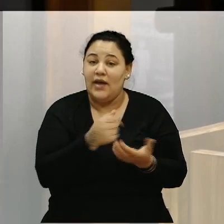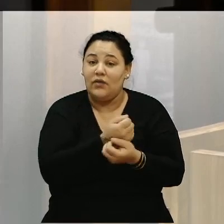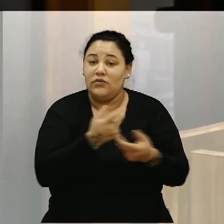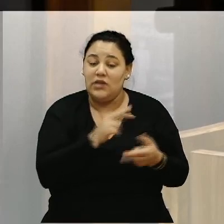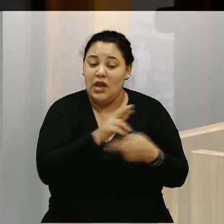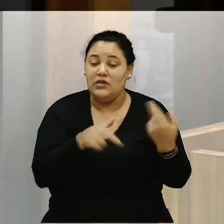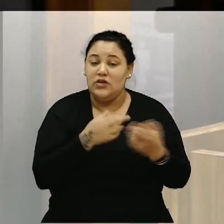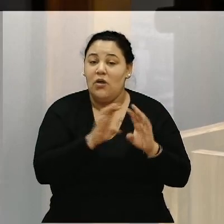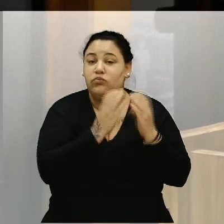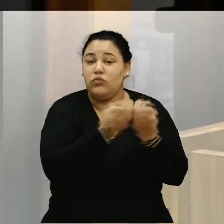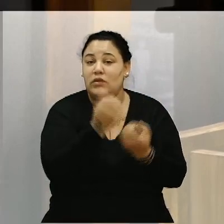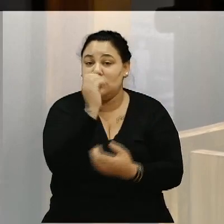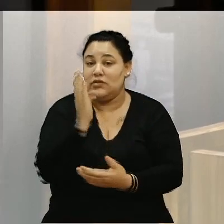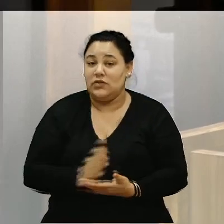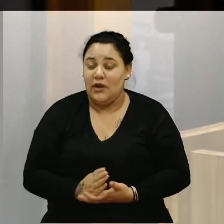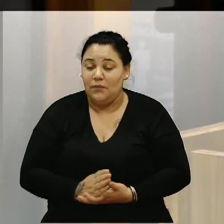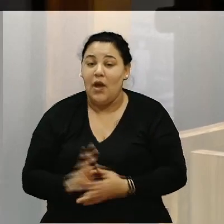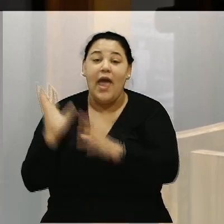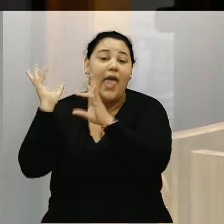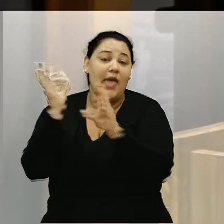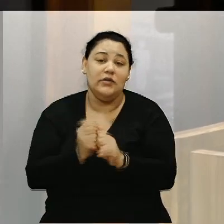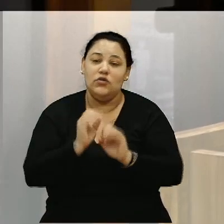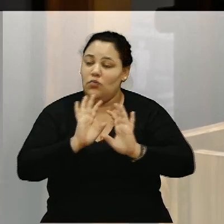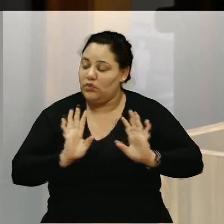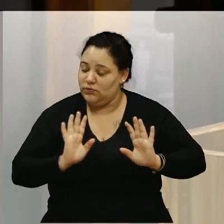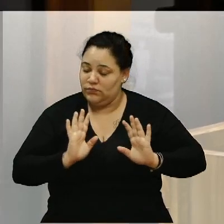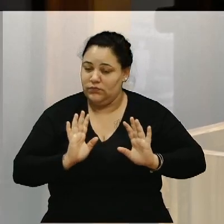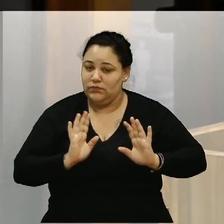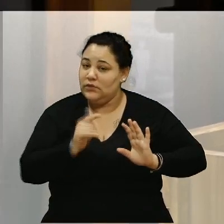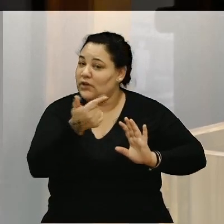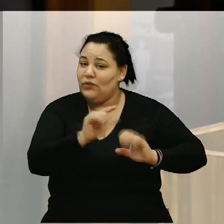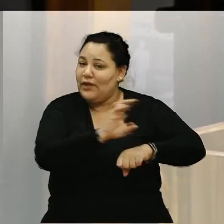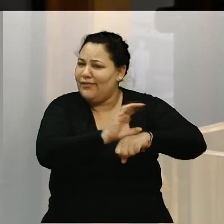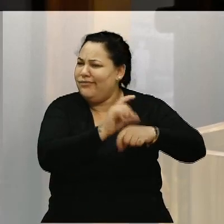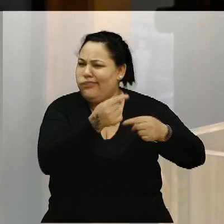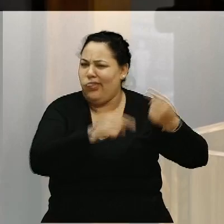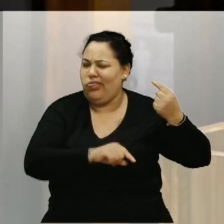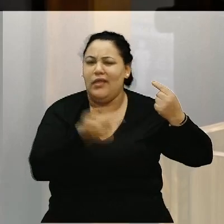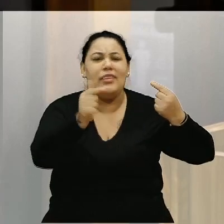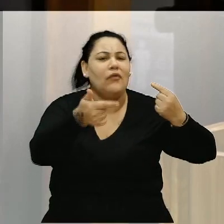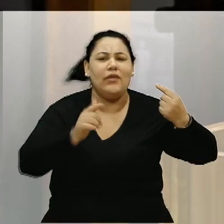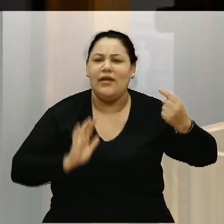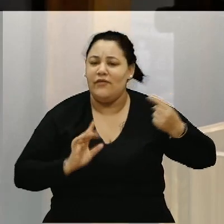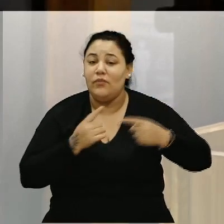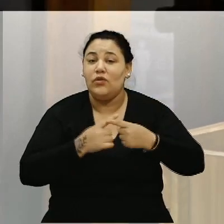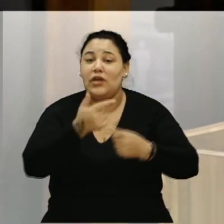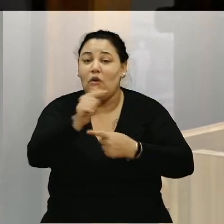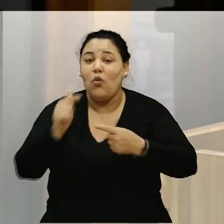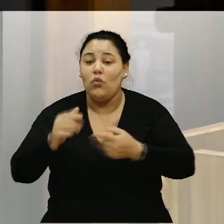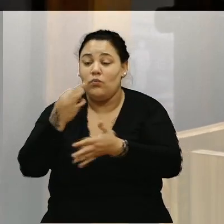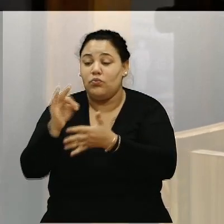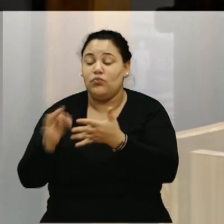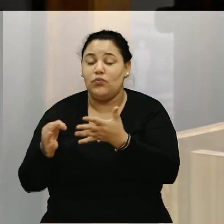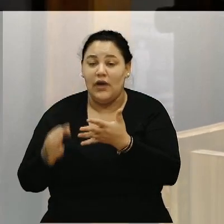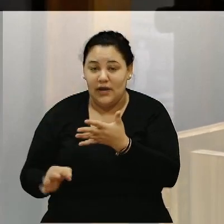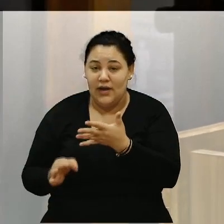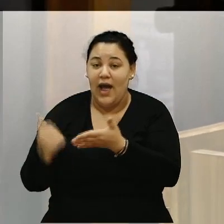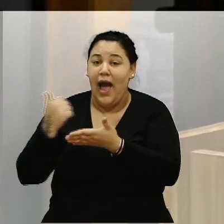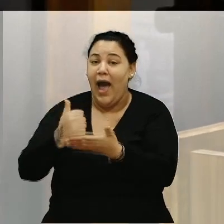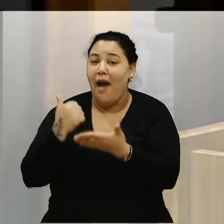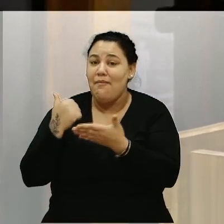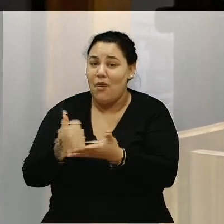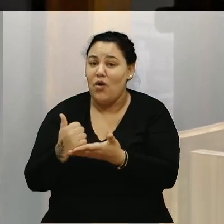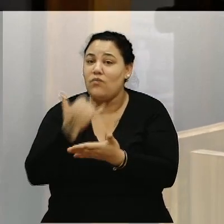Nacional. Resumindo, não houve inconstitucionalidade específica, pois outros dispositivos constitucionais apoiam a concessão